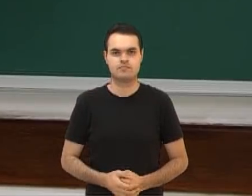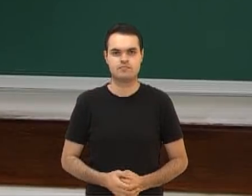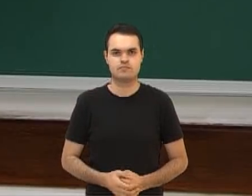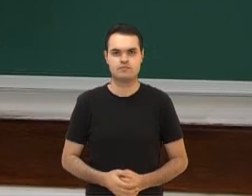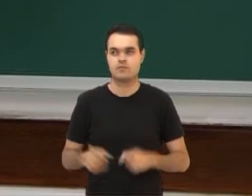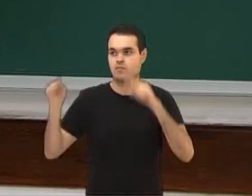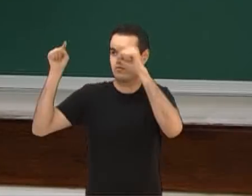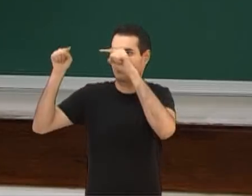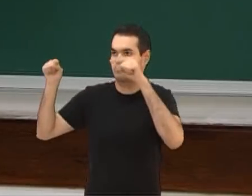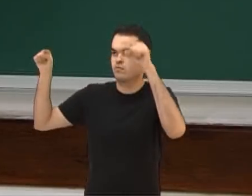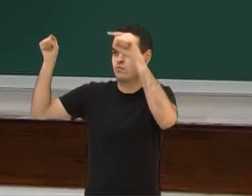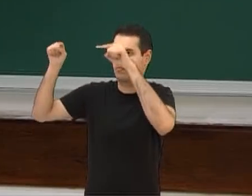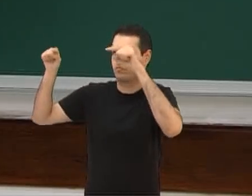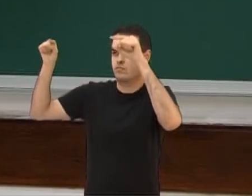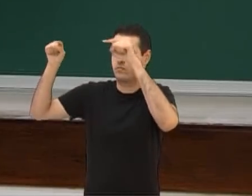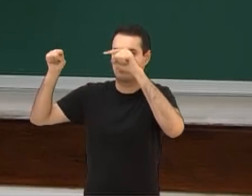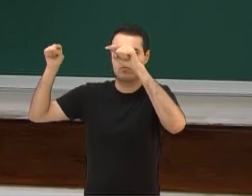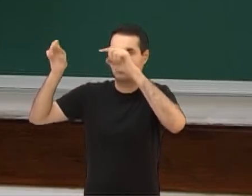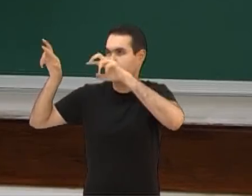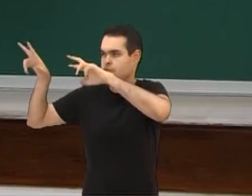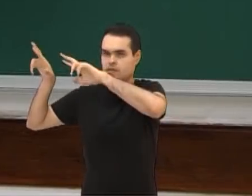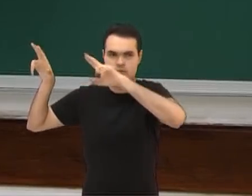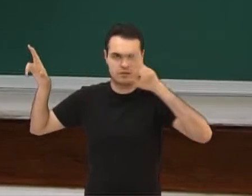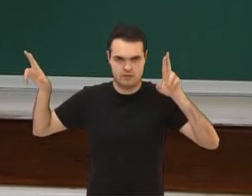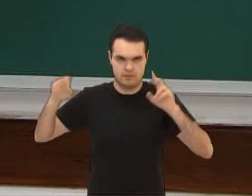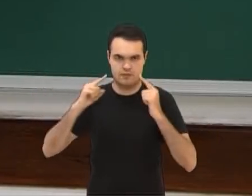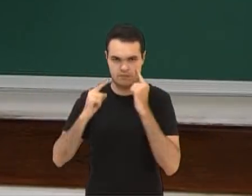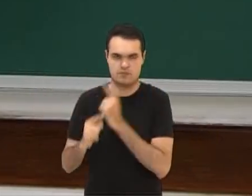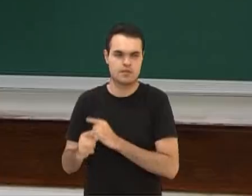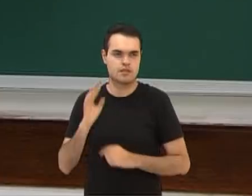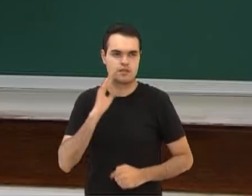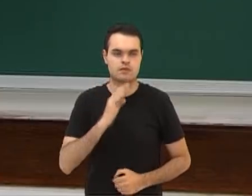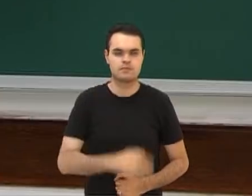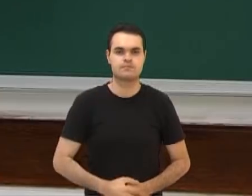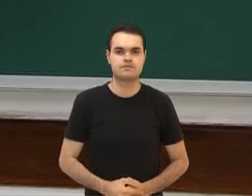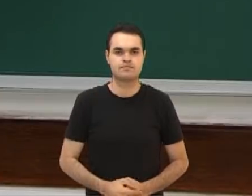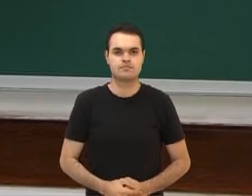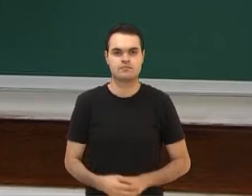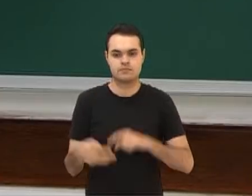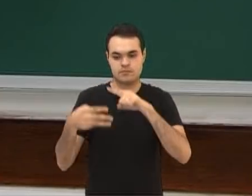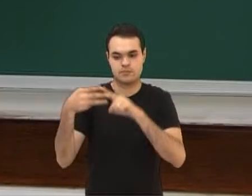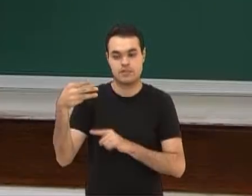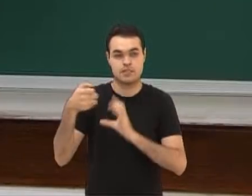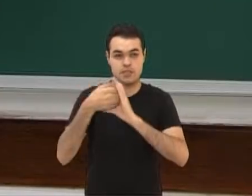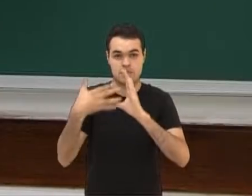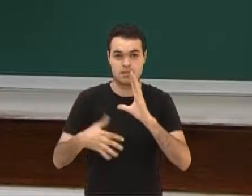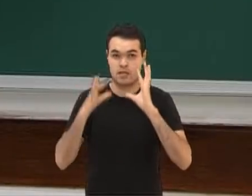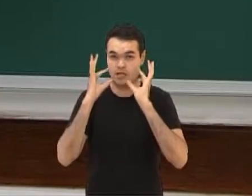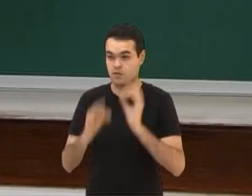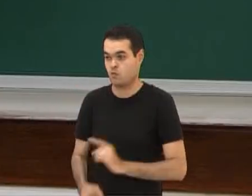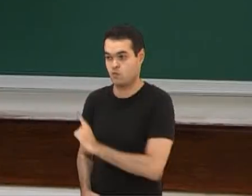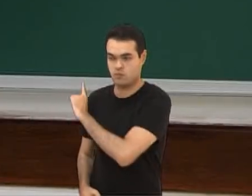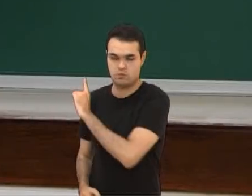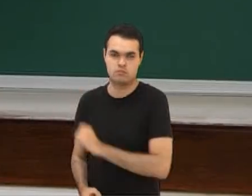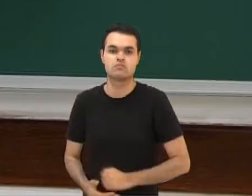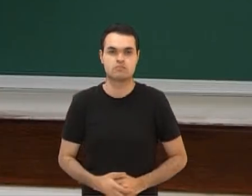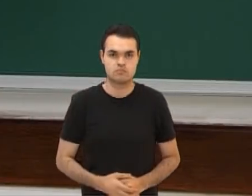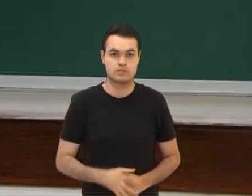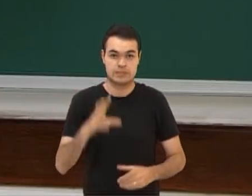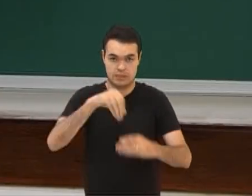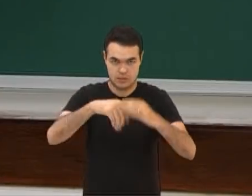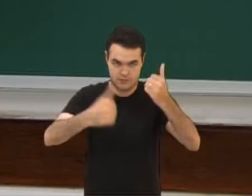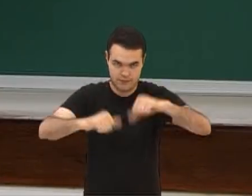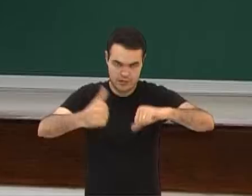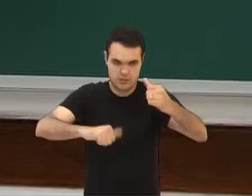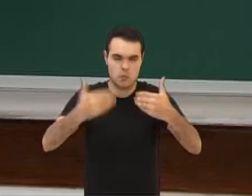totalmente circular. Tá? Então, fica bem bacana. 3 características, veja, preste atenção, porque vai cair numa avaliação